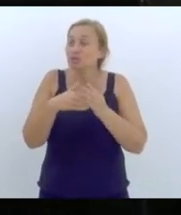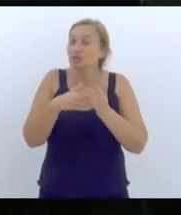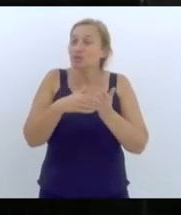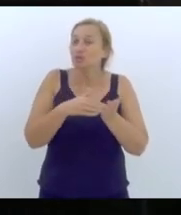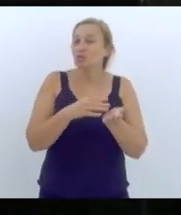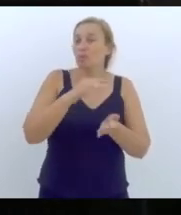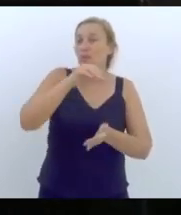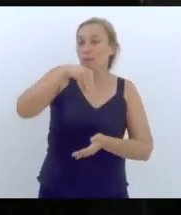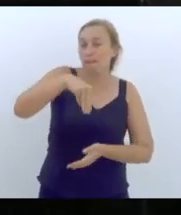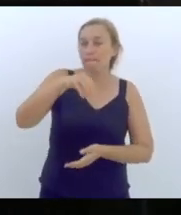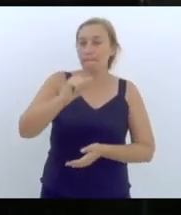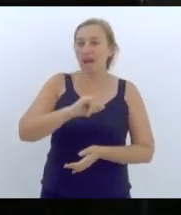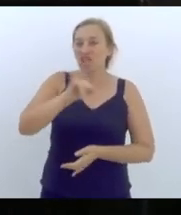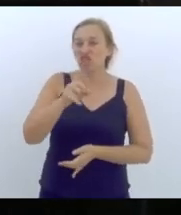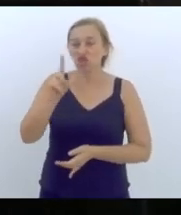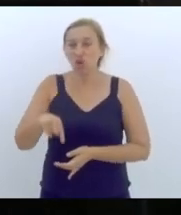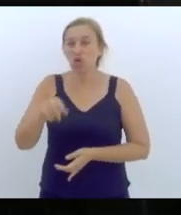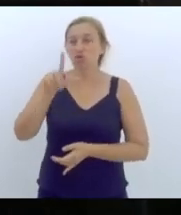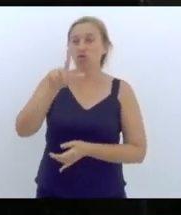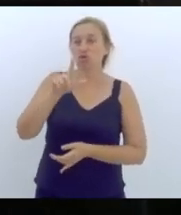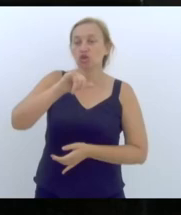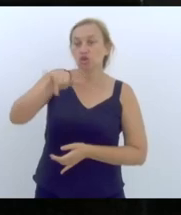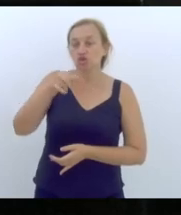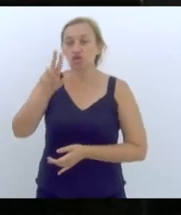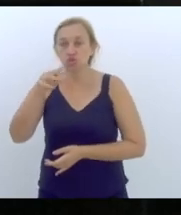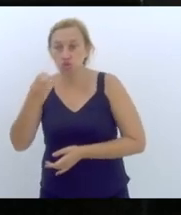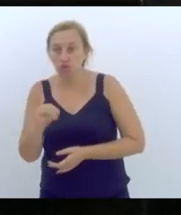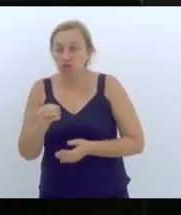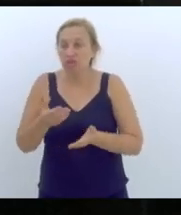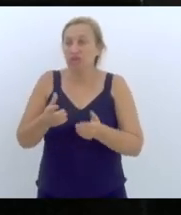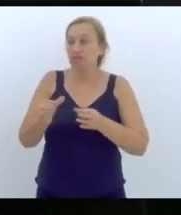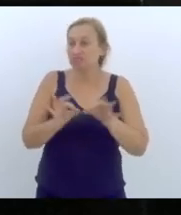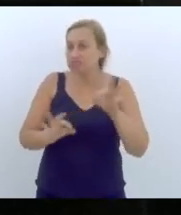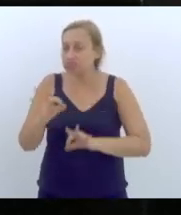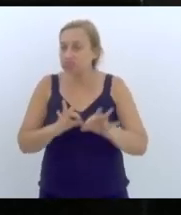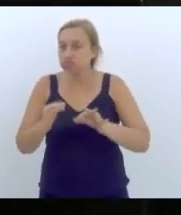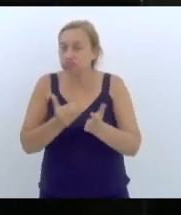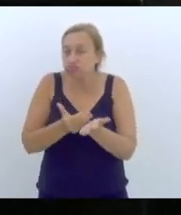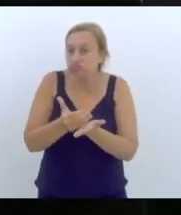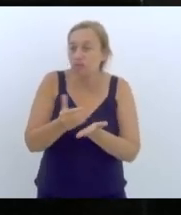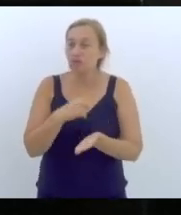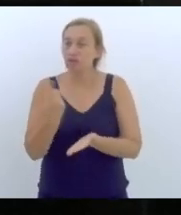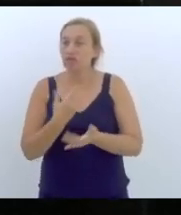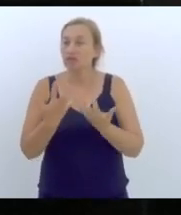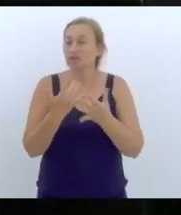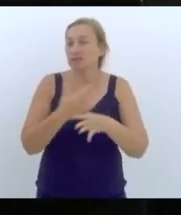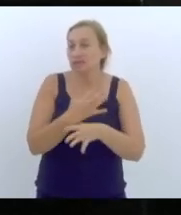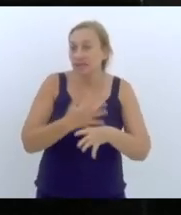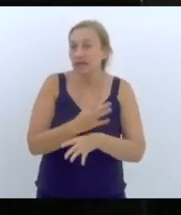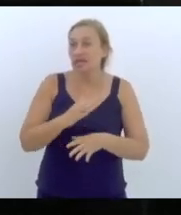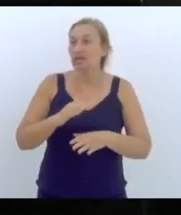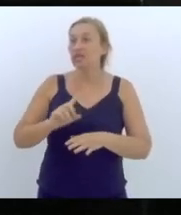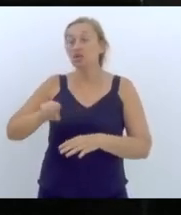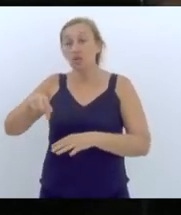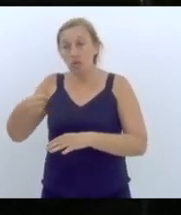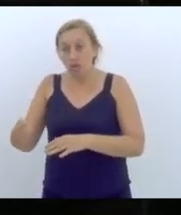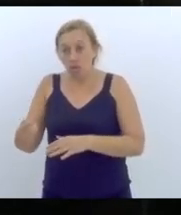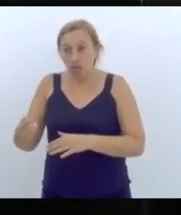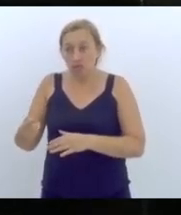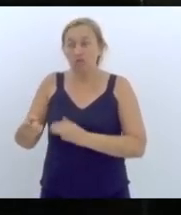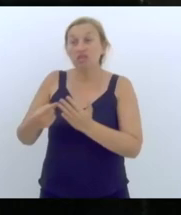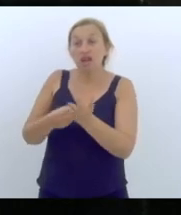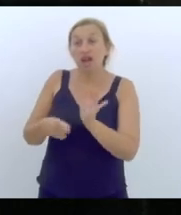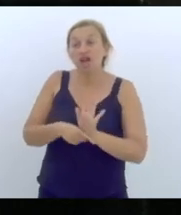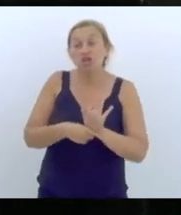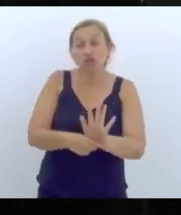Júlio Frederico Queller, que iniciou o planejamento da nossa cidade, e aqueles que, ao longo de todos esses anos, ajudaram